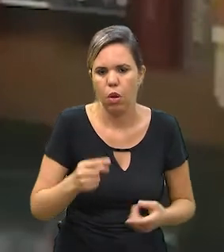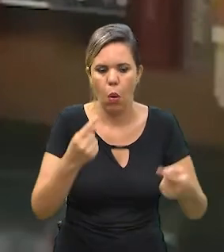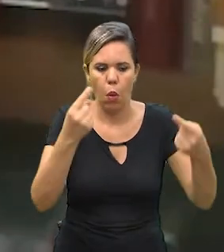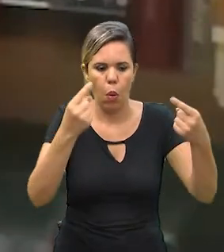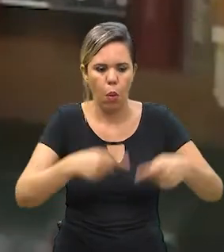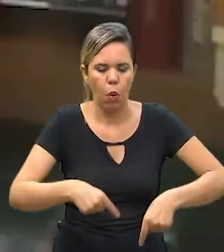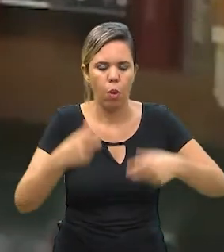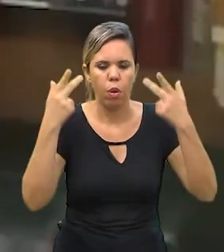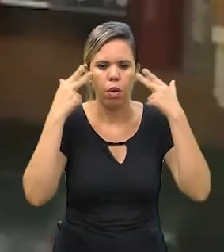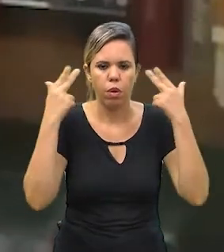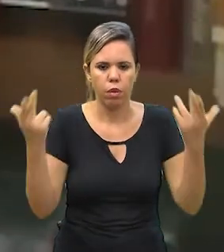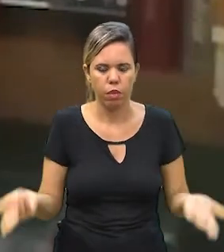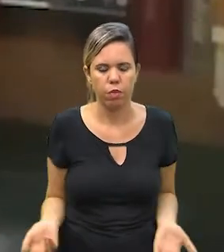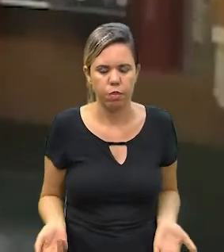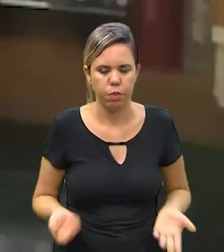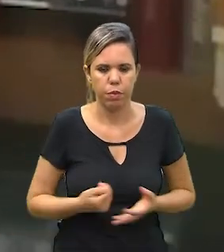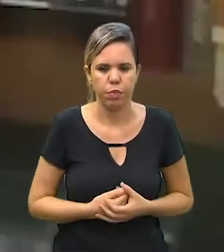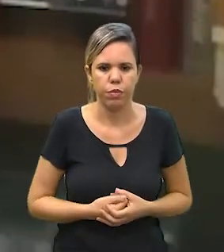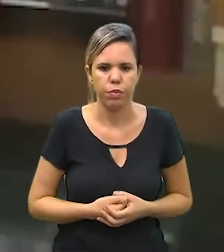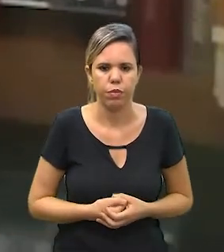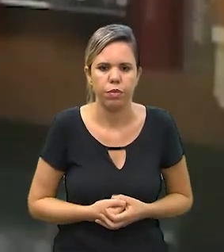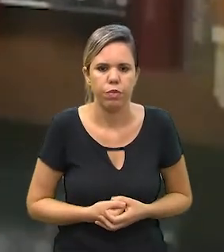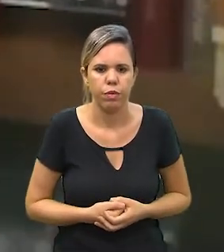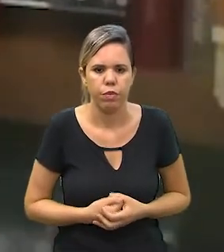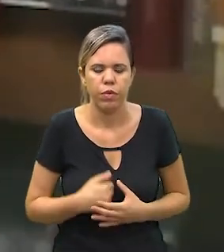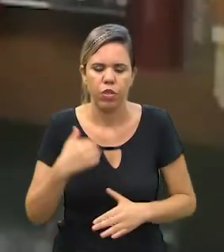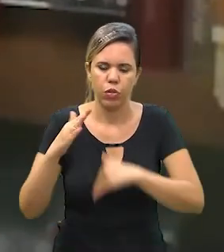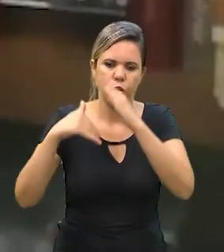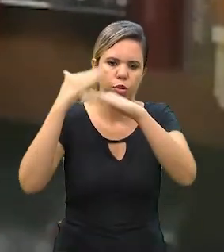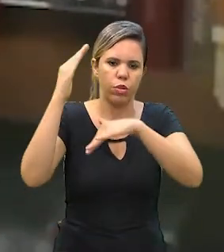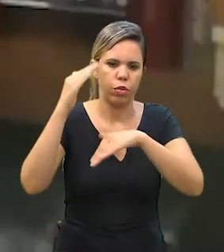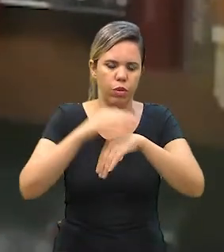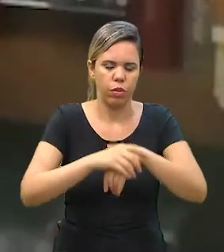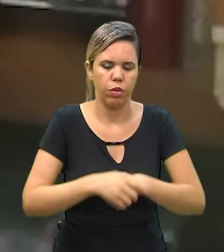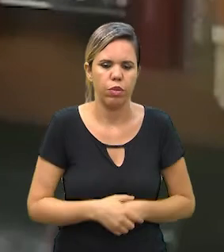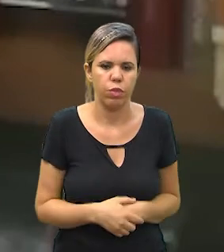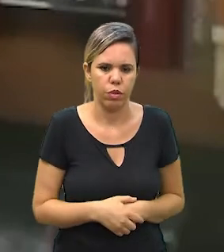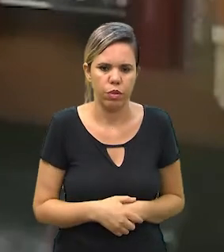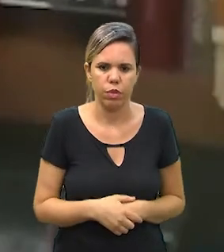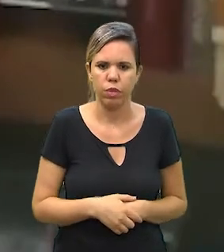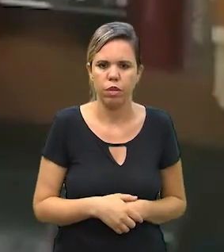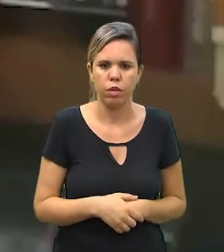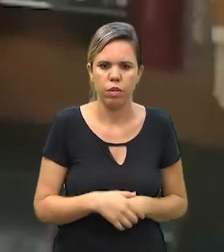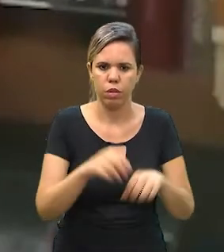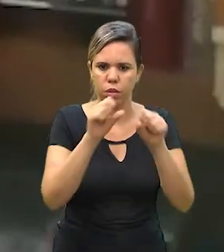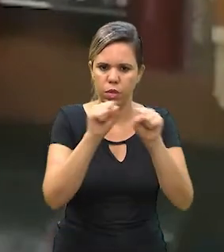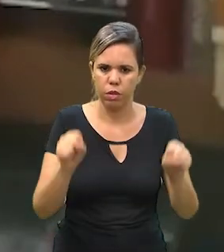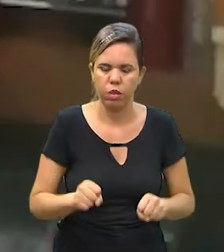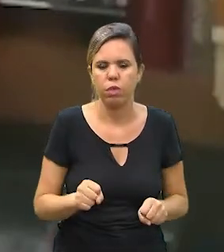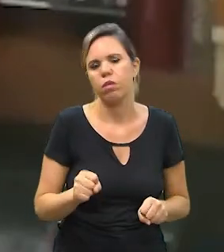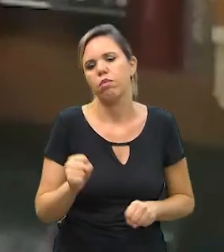contra a natureza, né? Porque a natureza desenvolveu todo o sistema de reprodução